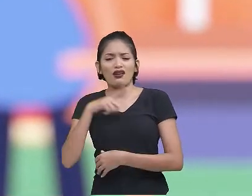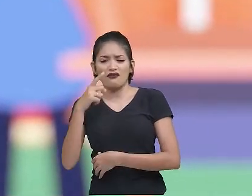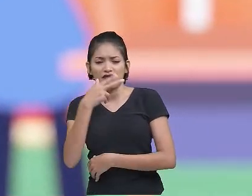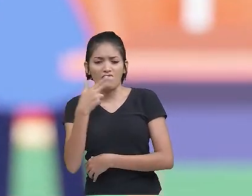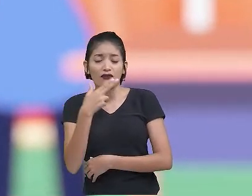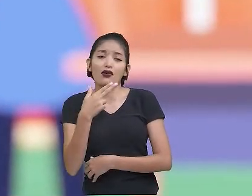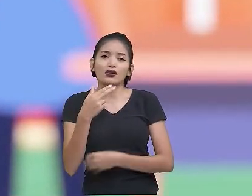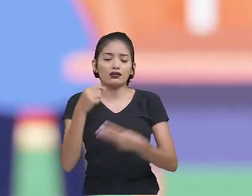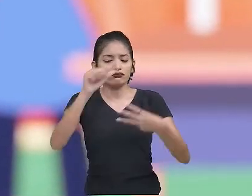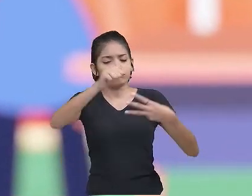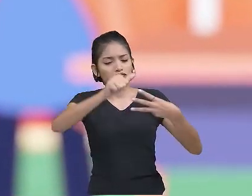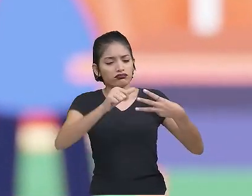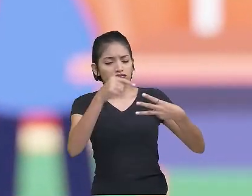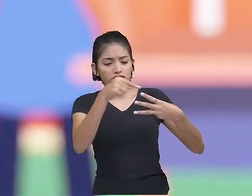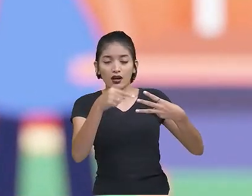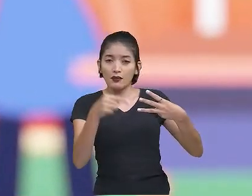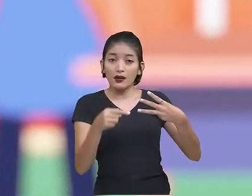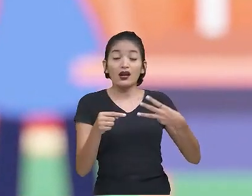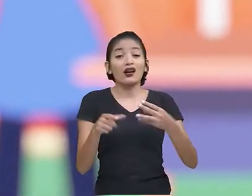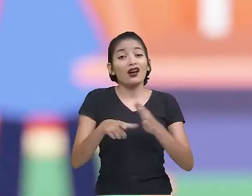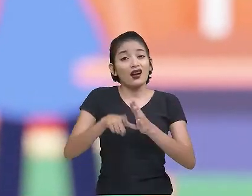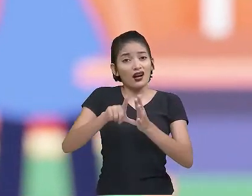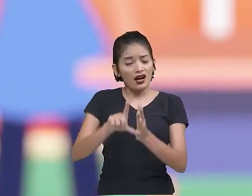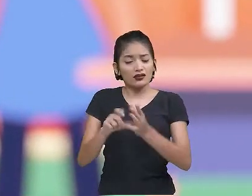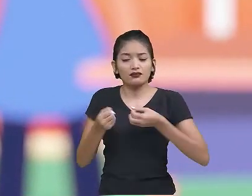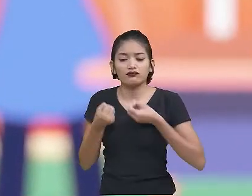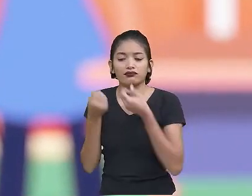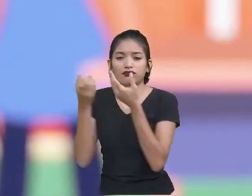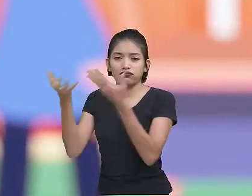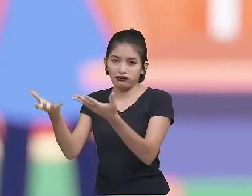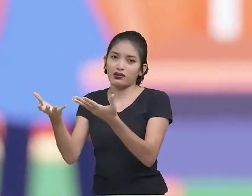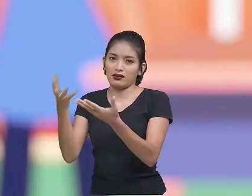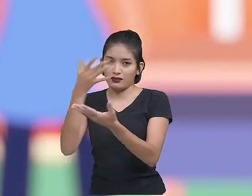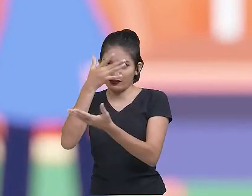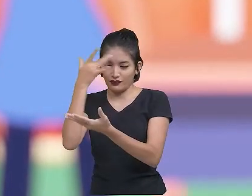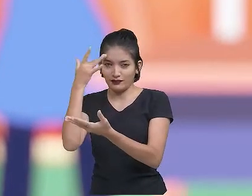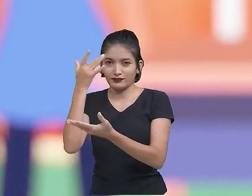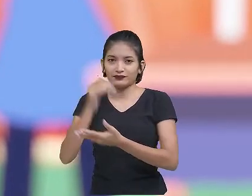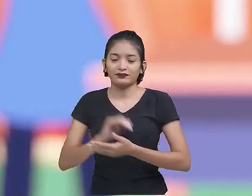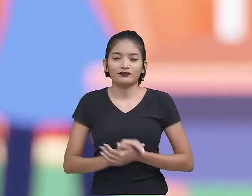três peneiras antes de obedecer ao impulso de passá-lo adiante.